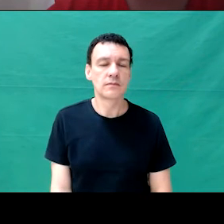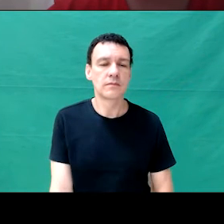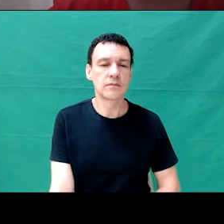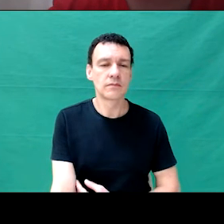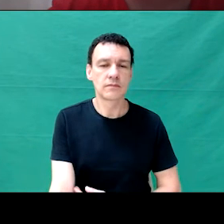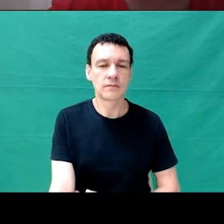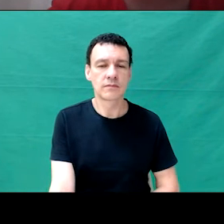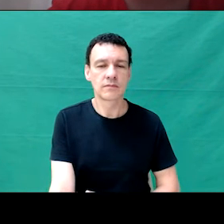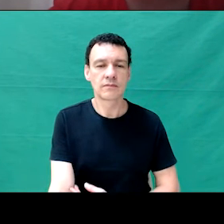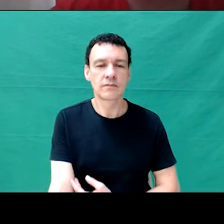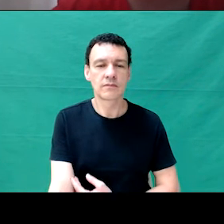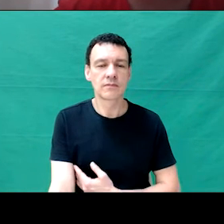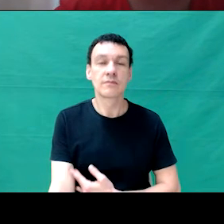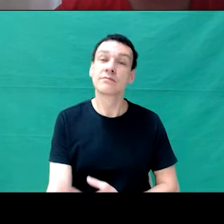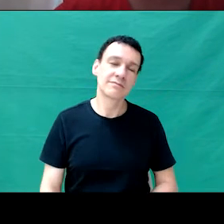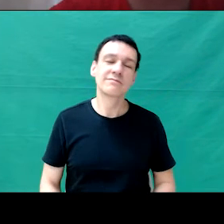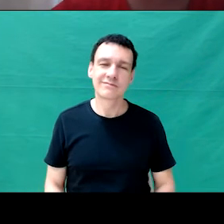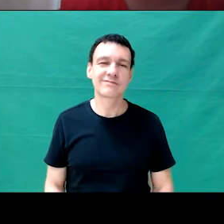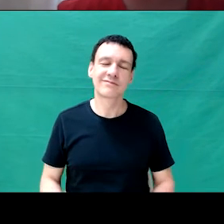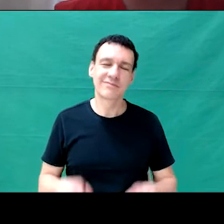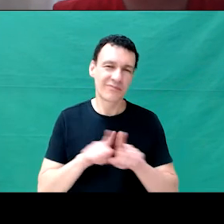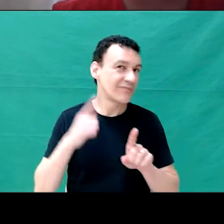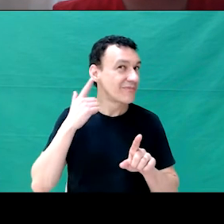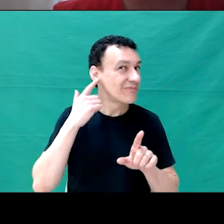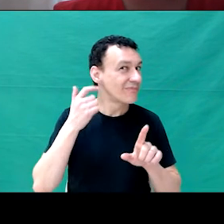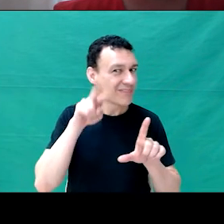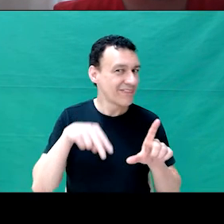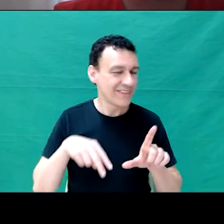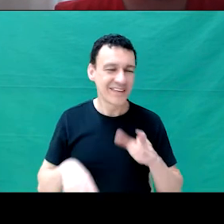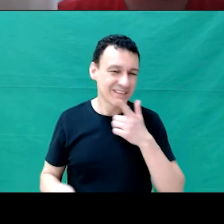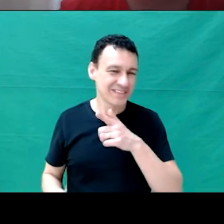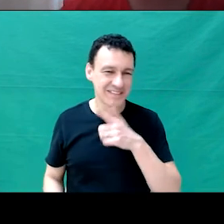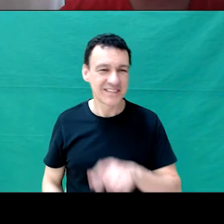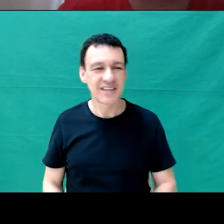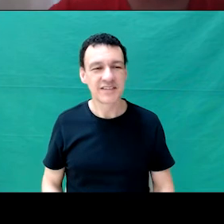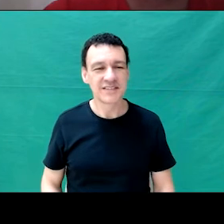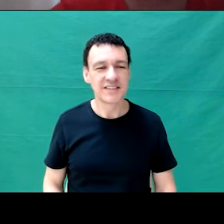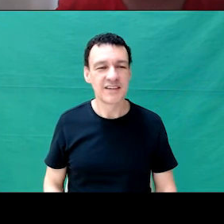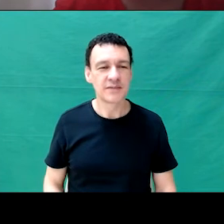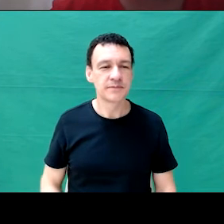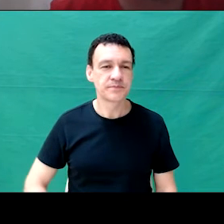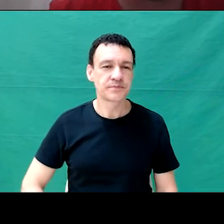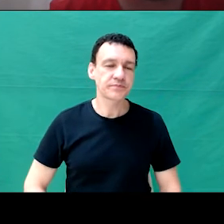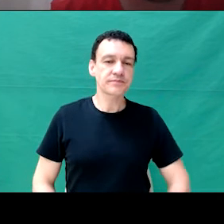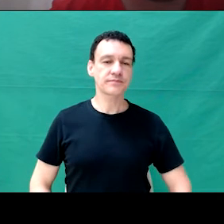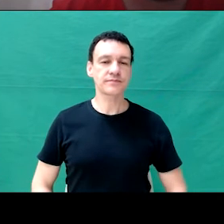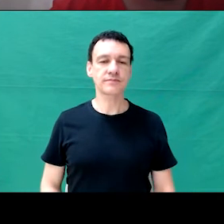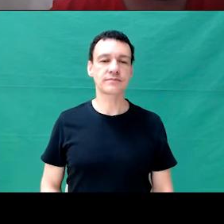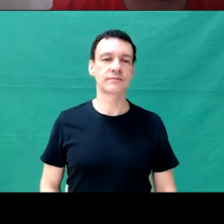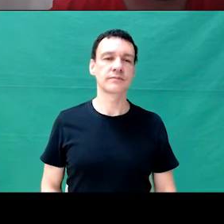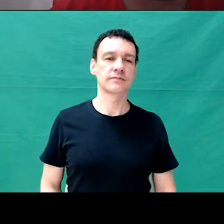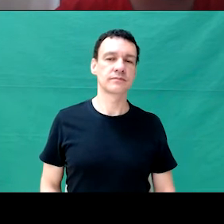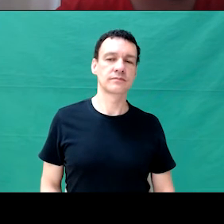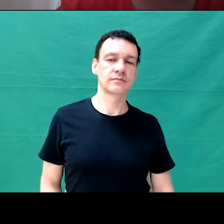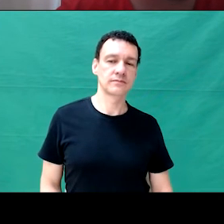E também estou ouvindo o seu NVDA. Tá ouvindo meu NVDA também? Sim, tá ok. Beleza, perfeito.